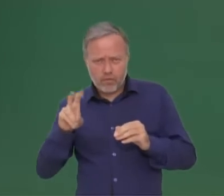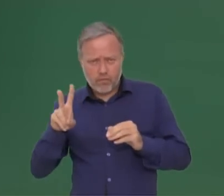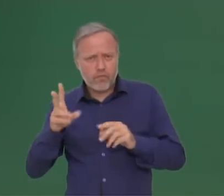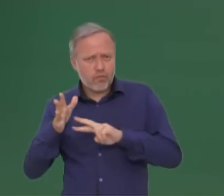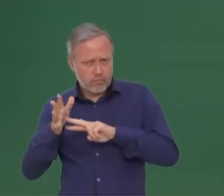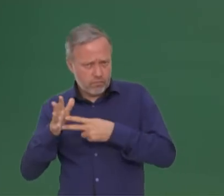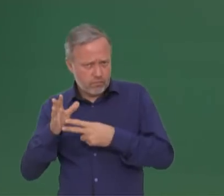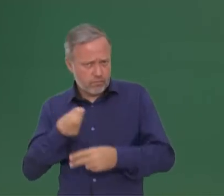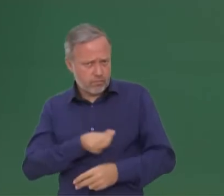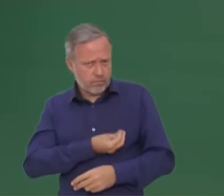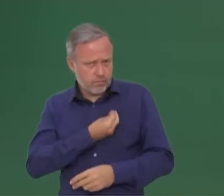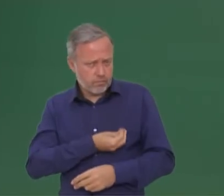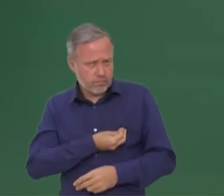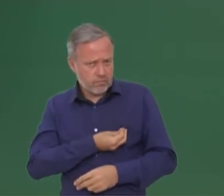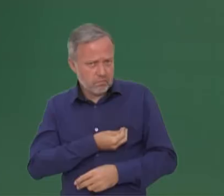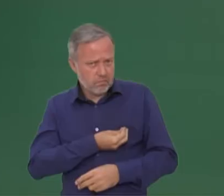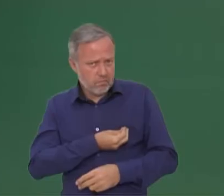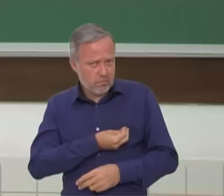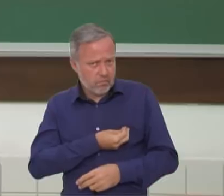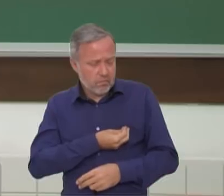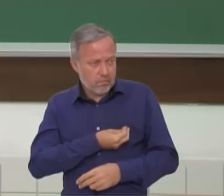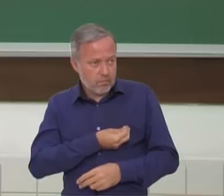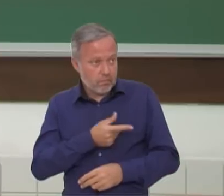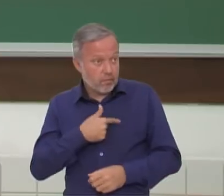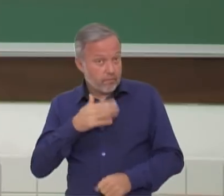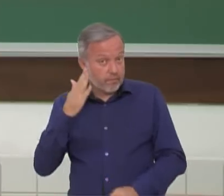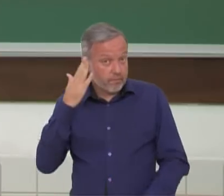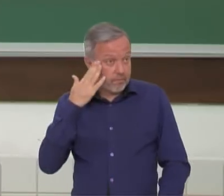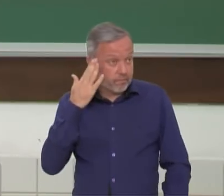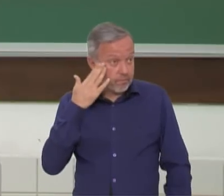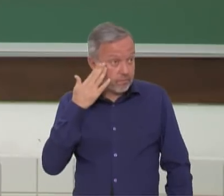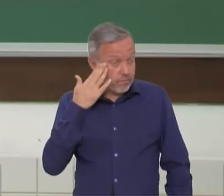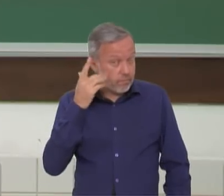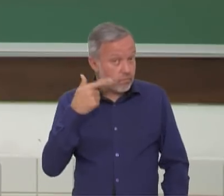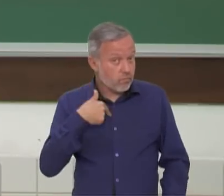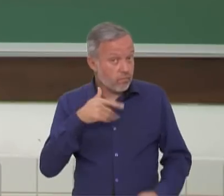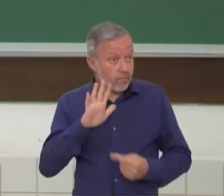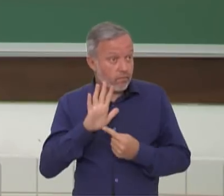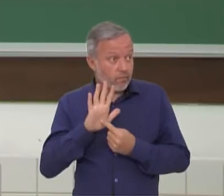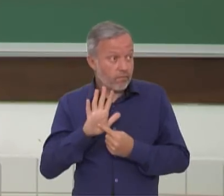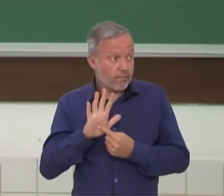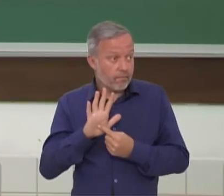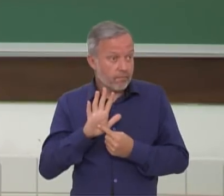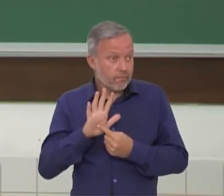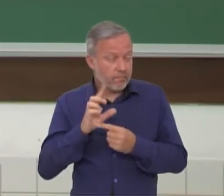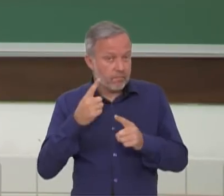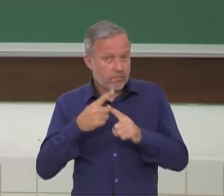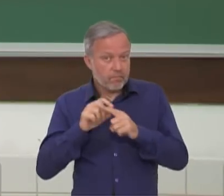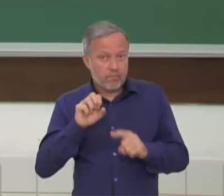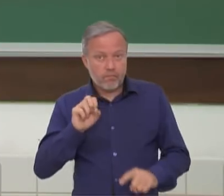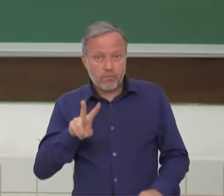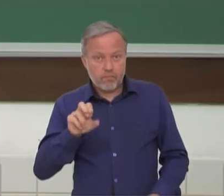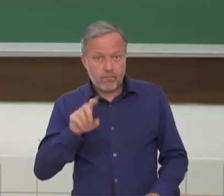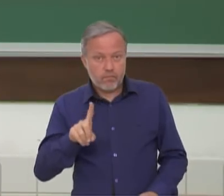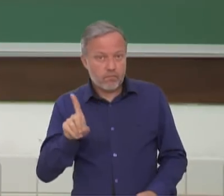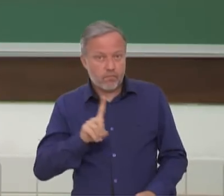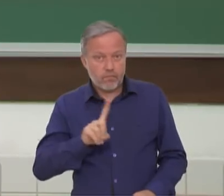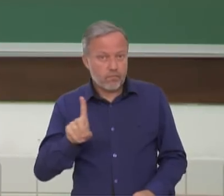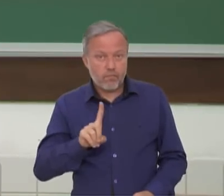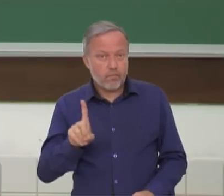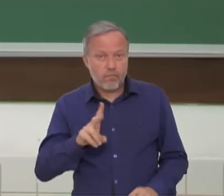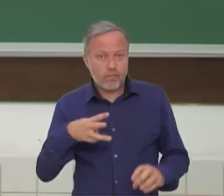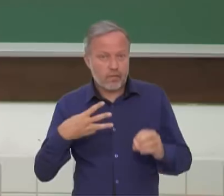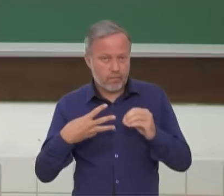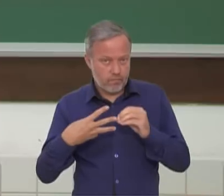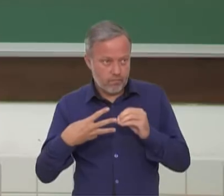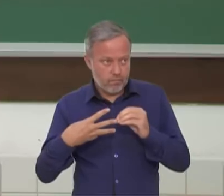vivo. Então, você já imaginou, você já pensou, e eu mostrei para vocês por que o vírus não é um